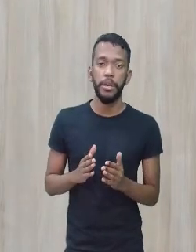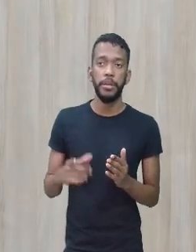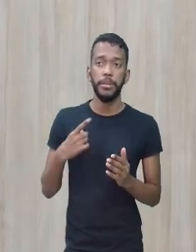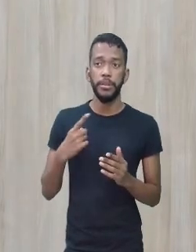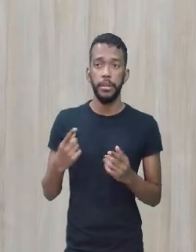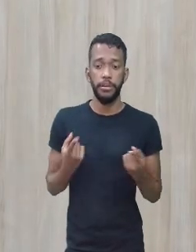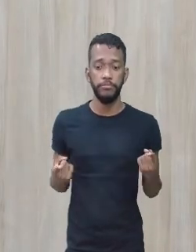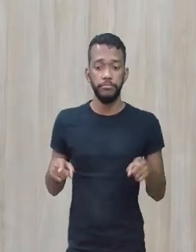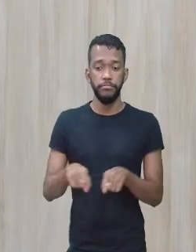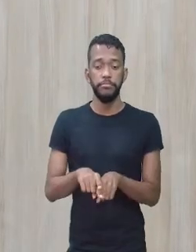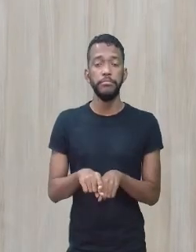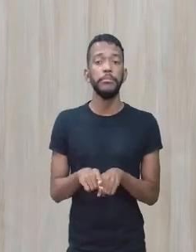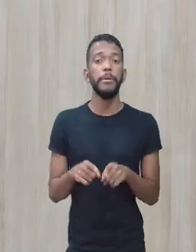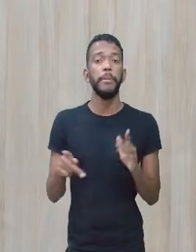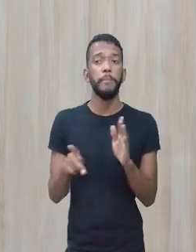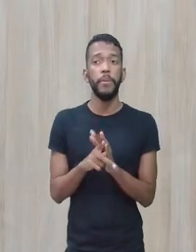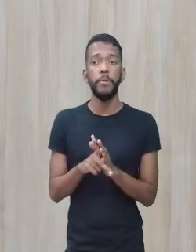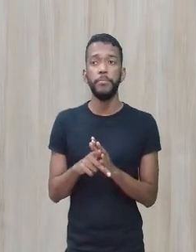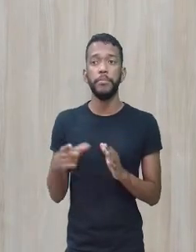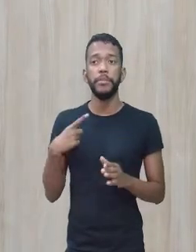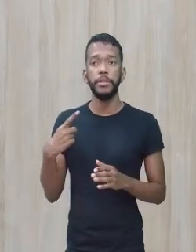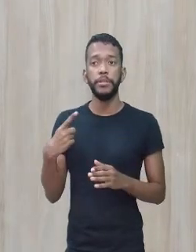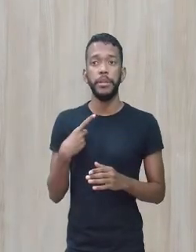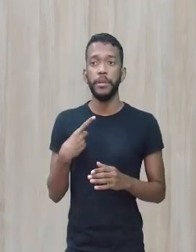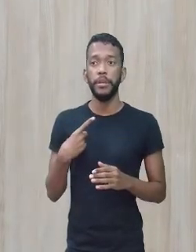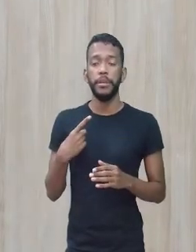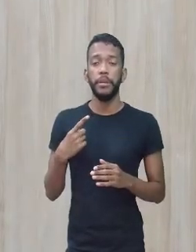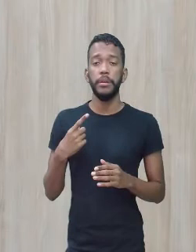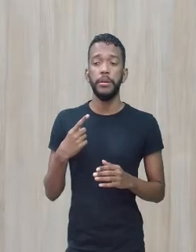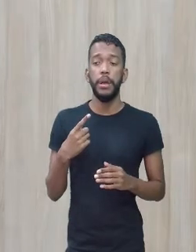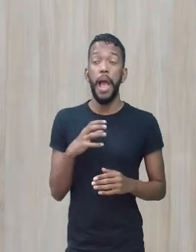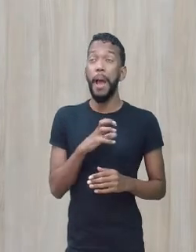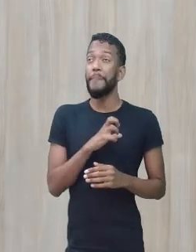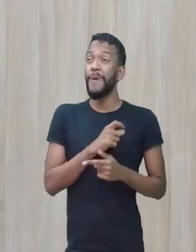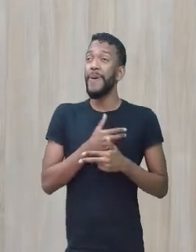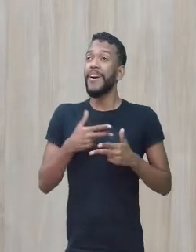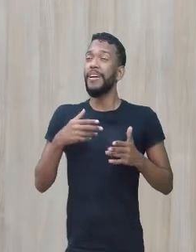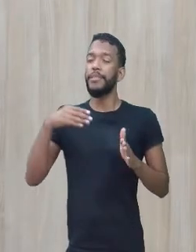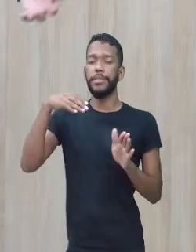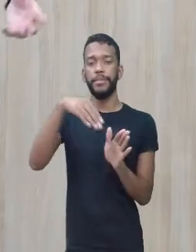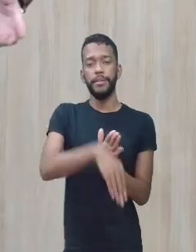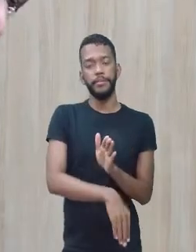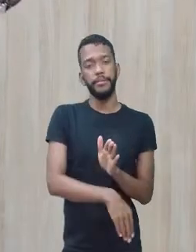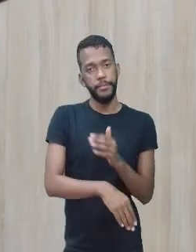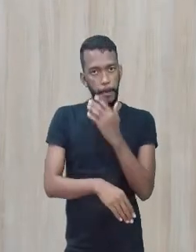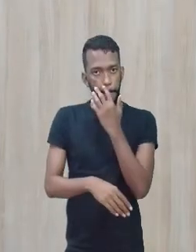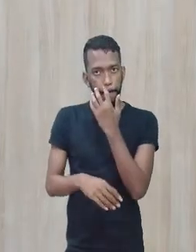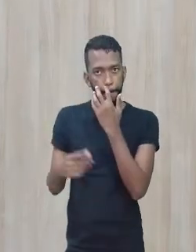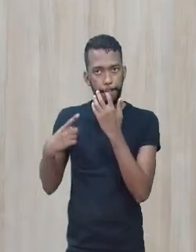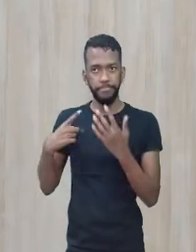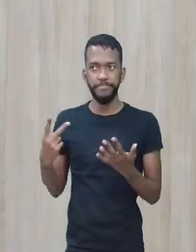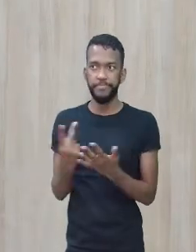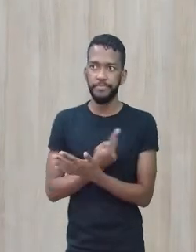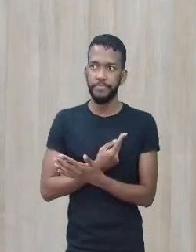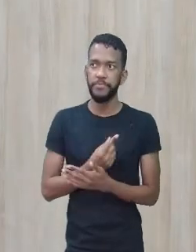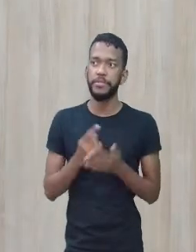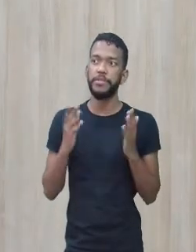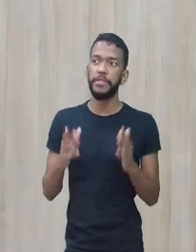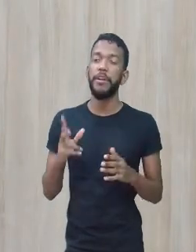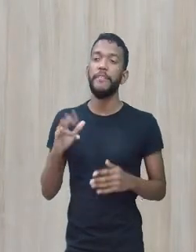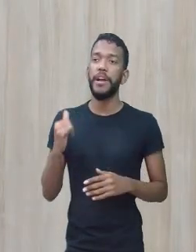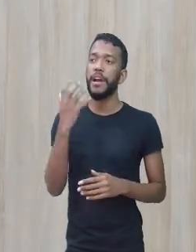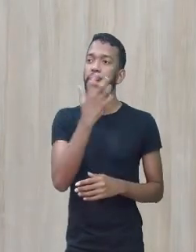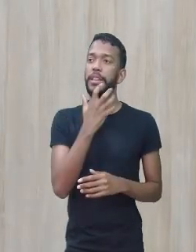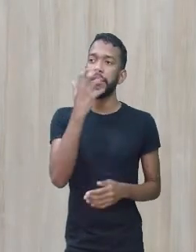àquela questão, né, da história das desilusões amorosas, né? Então o camarada, ele teve uma desilusão amorosa, ele vai cantar aquele